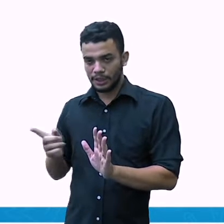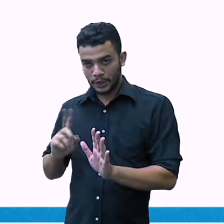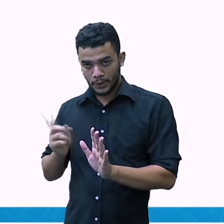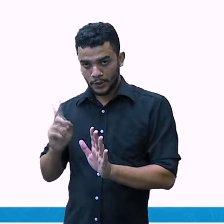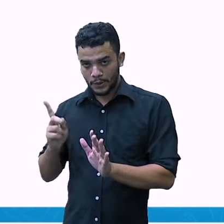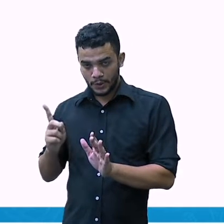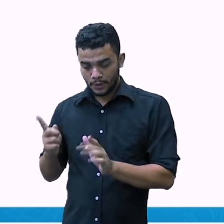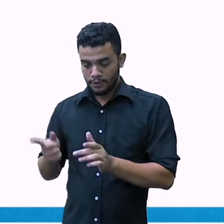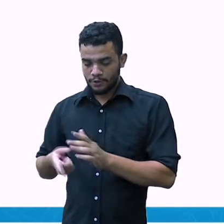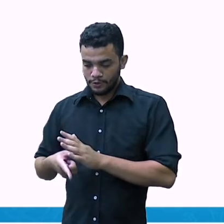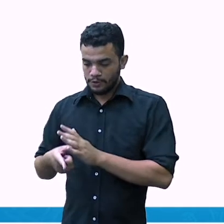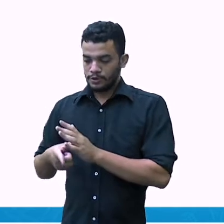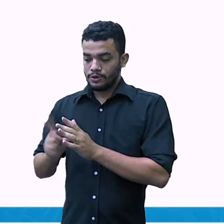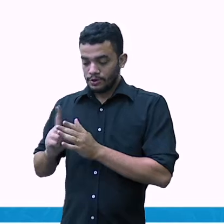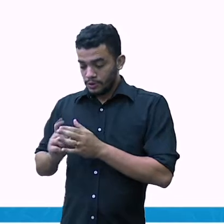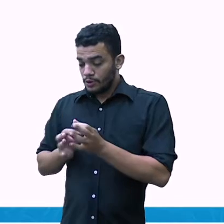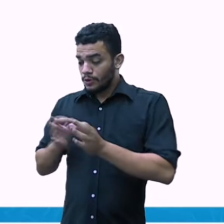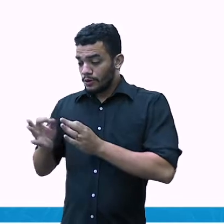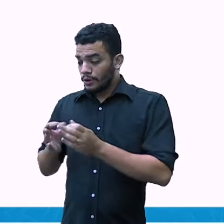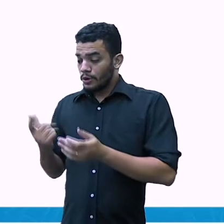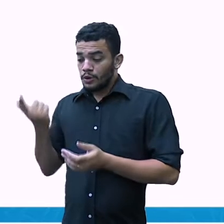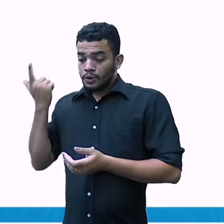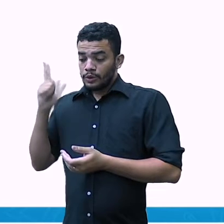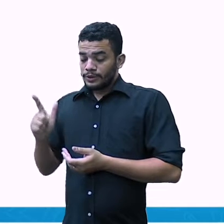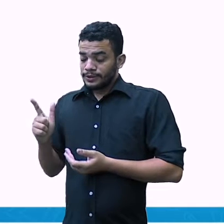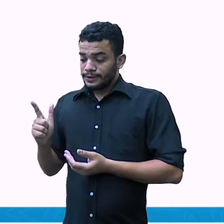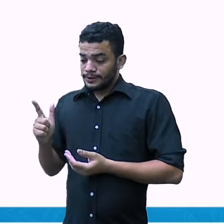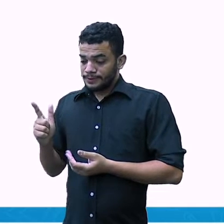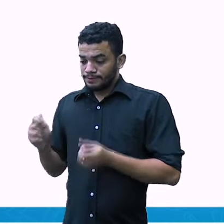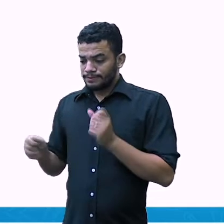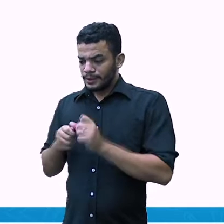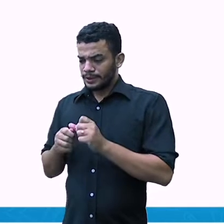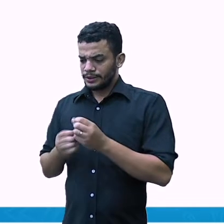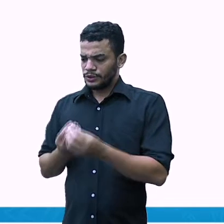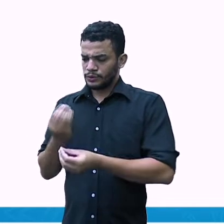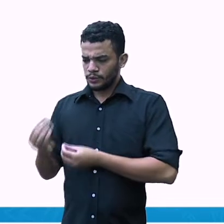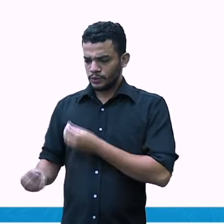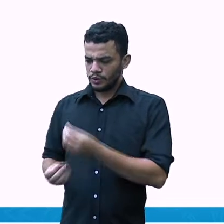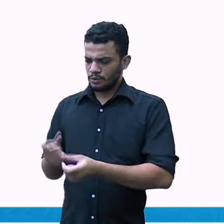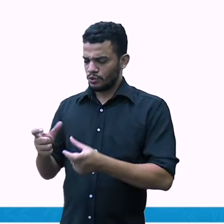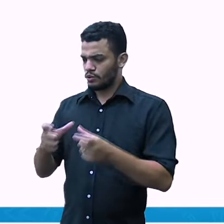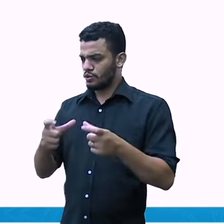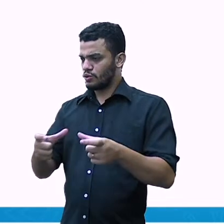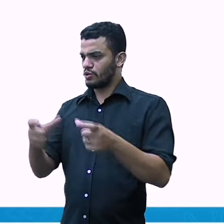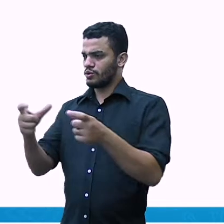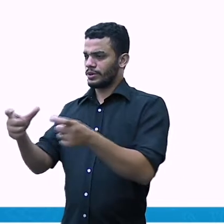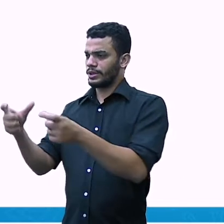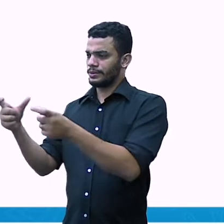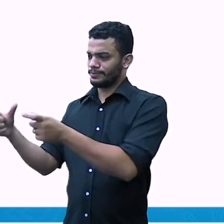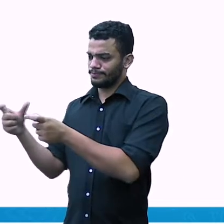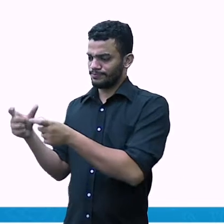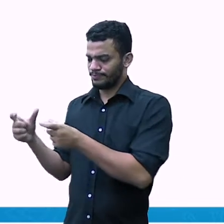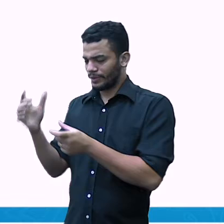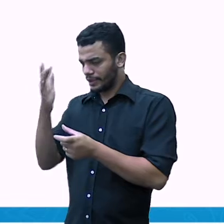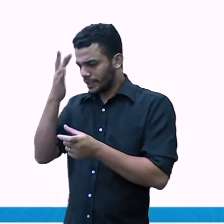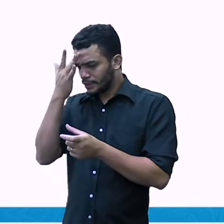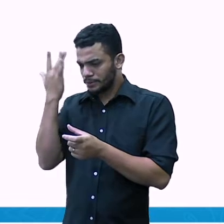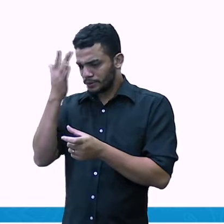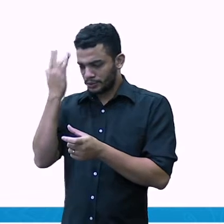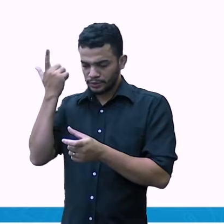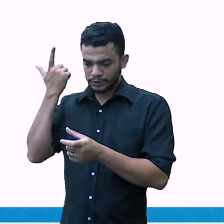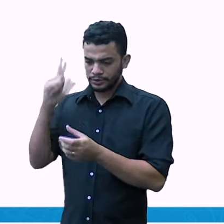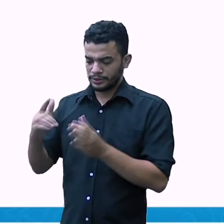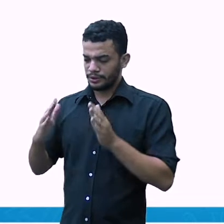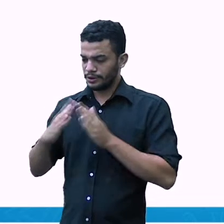gostariam que essa cidade fosse organizada, e cada um foi adquirindo seu espaço, seu território e construindo de